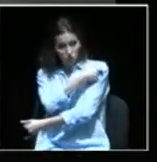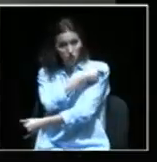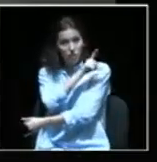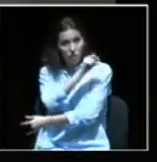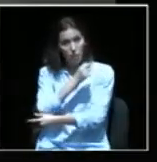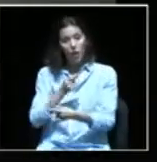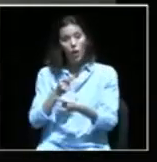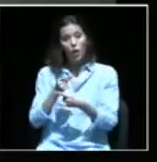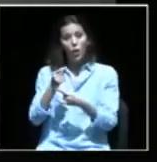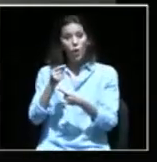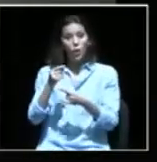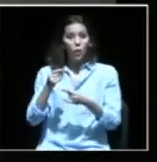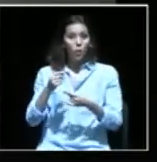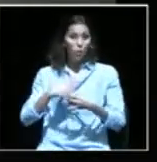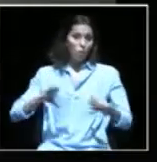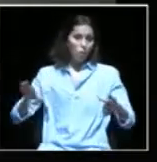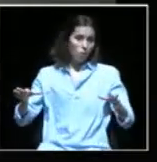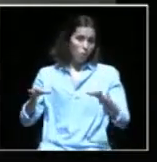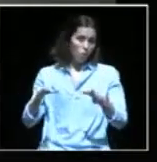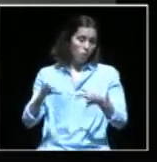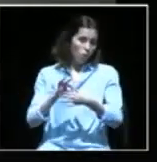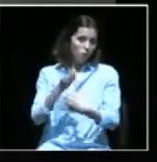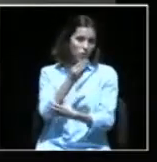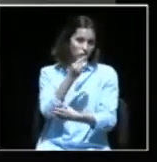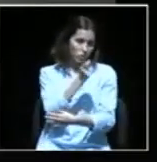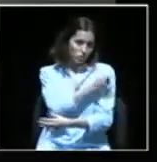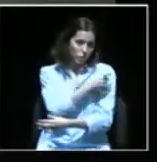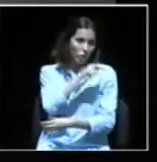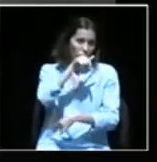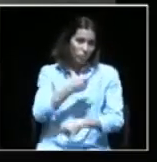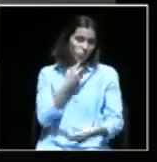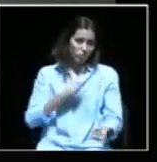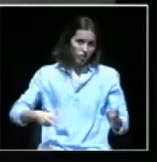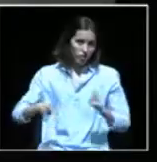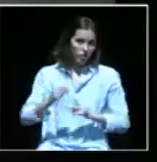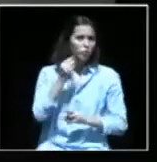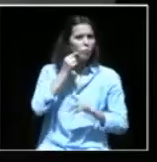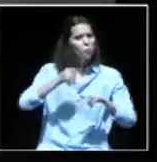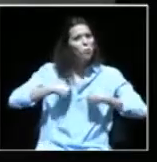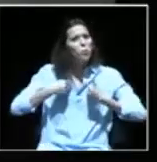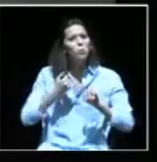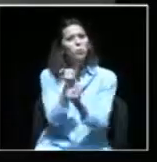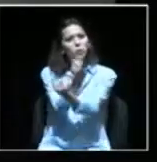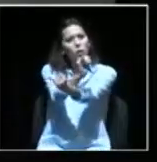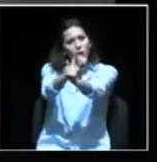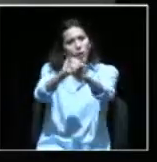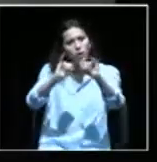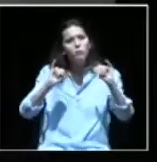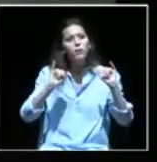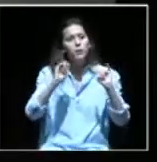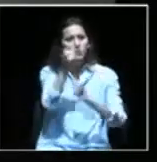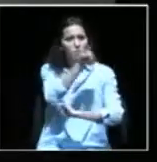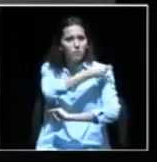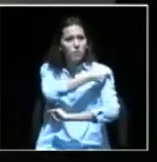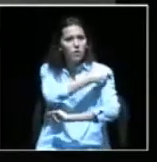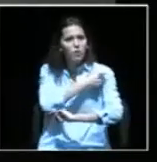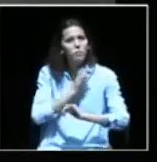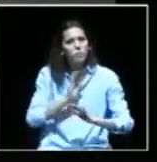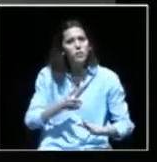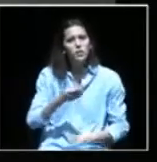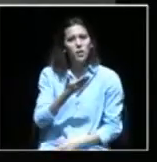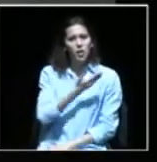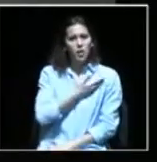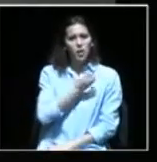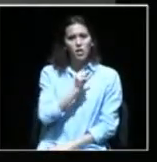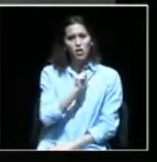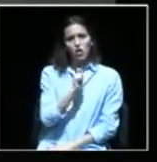dos Veterinários já se mostraram muito críticos por poder ser retirada a independência dos veterinários, que deixam de depender da